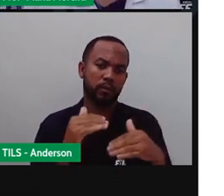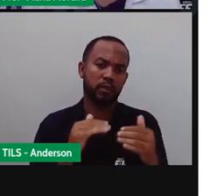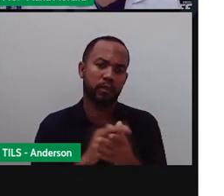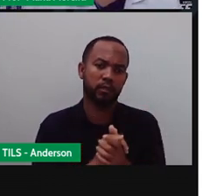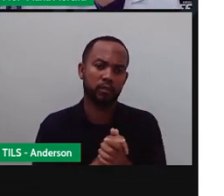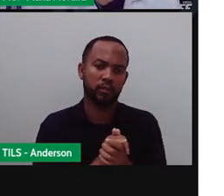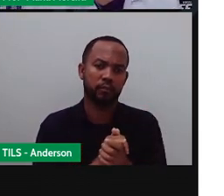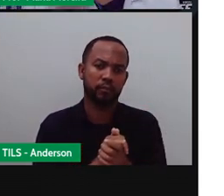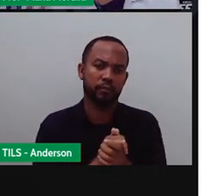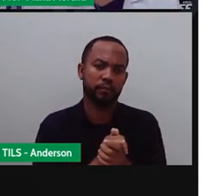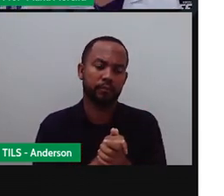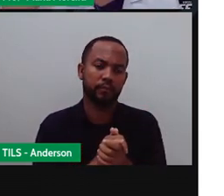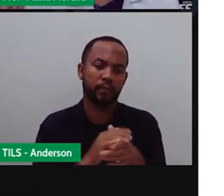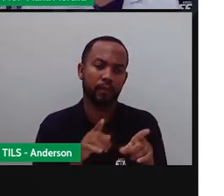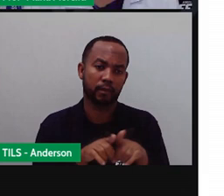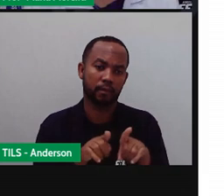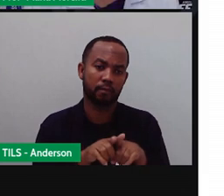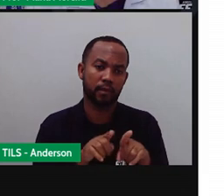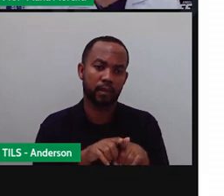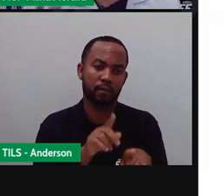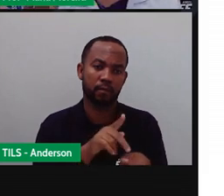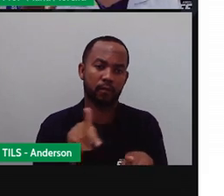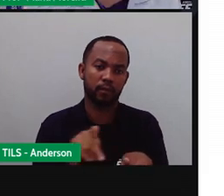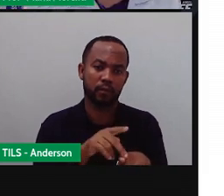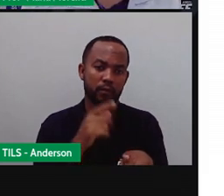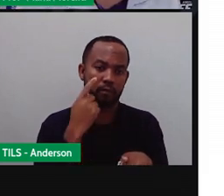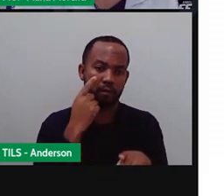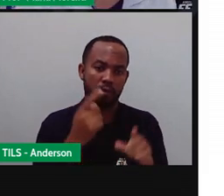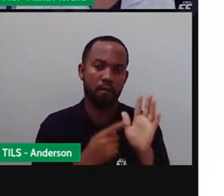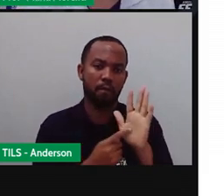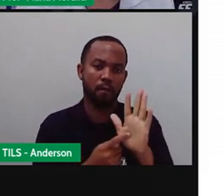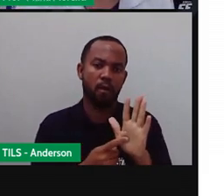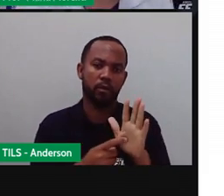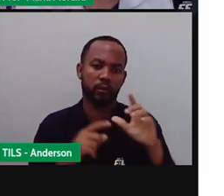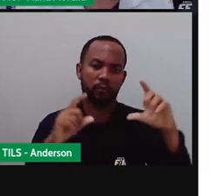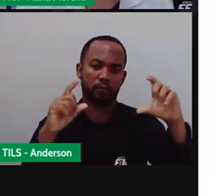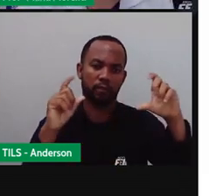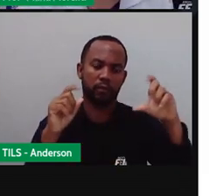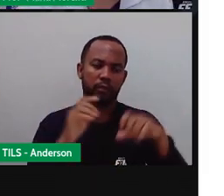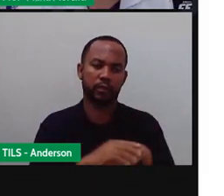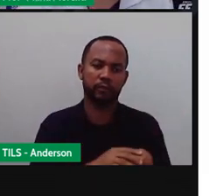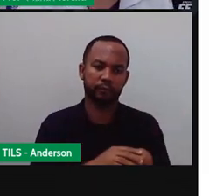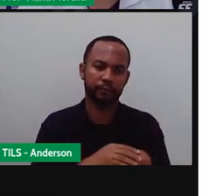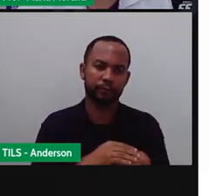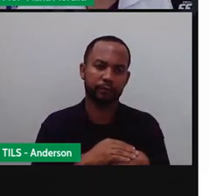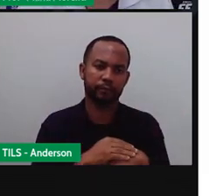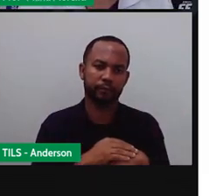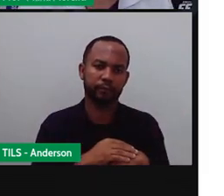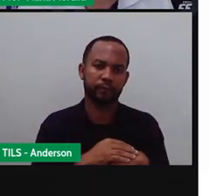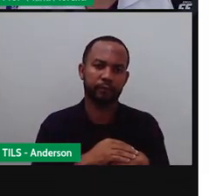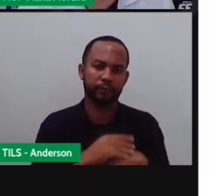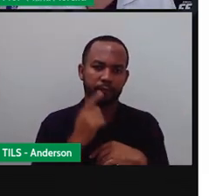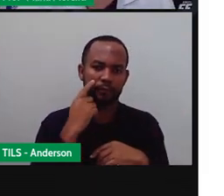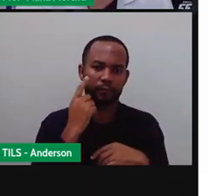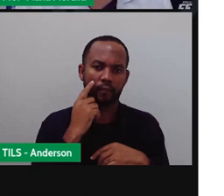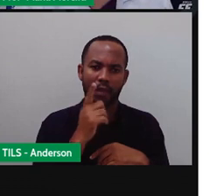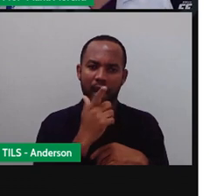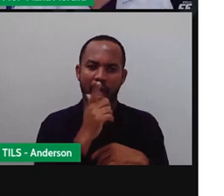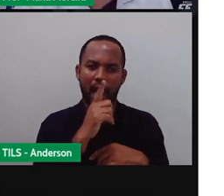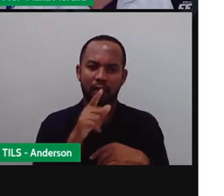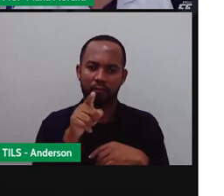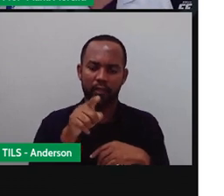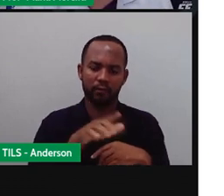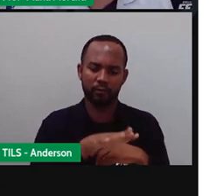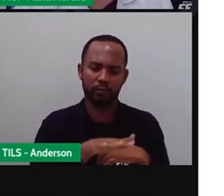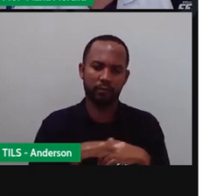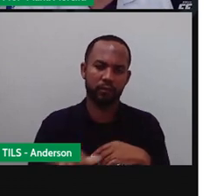os anos seguintes. E aí a Pró traz mais uma imagem, olha aí, né? A estrela do mar, aqui é a estrelinha do mar, que também é um